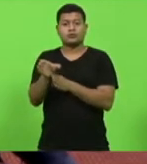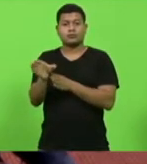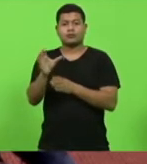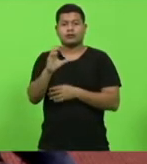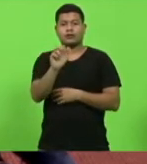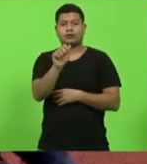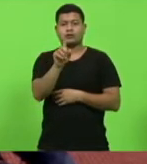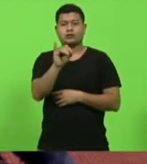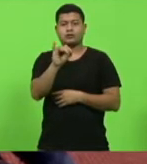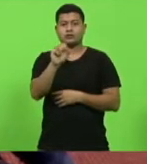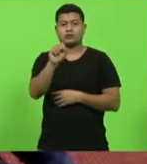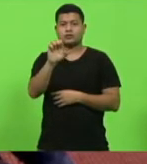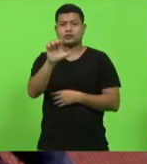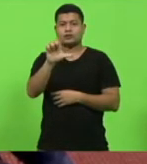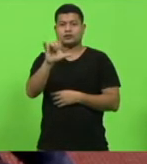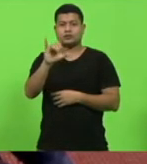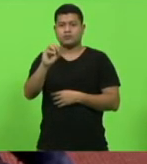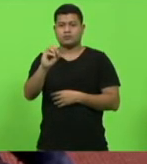Junior